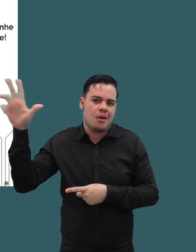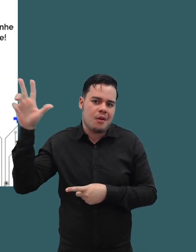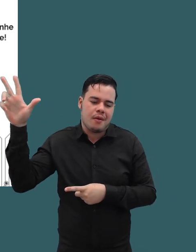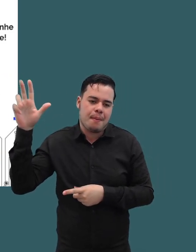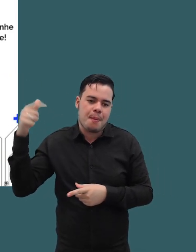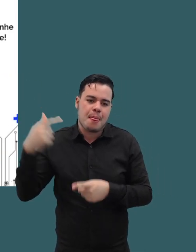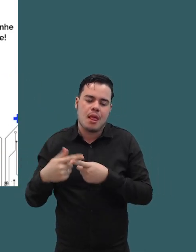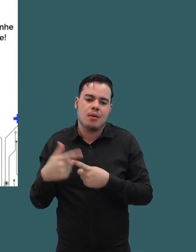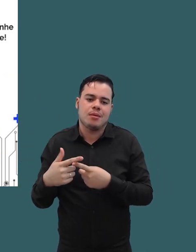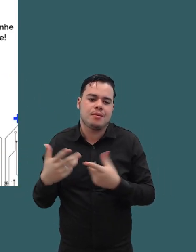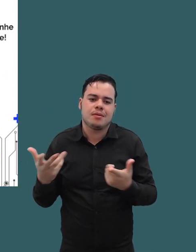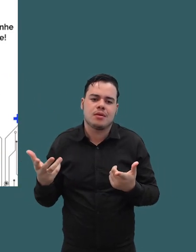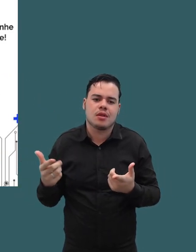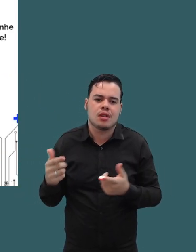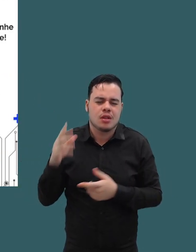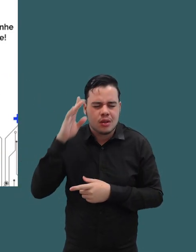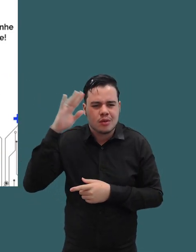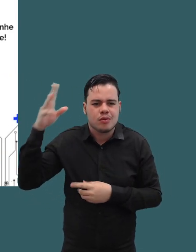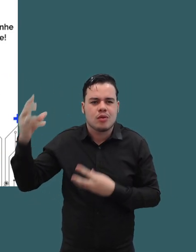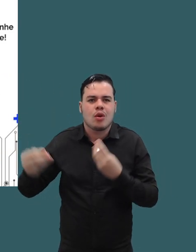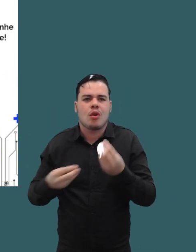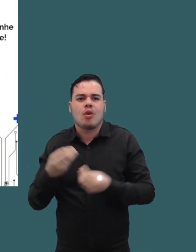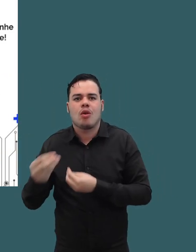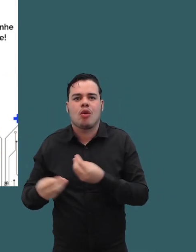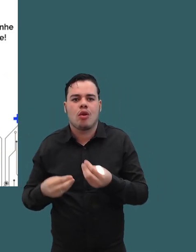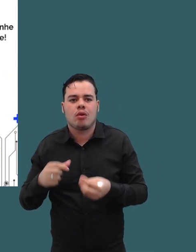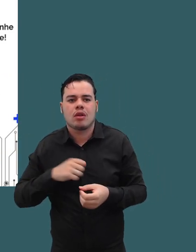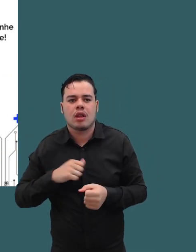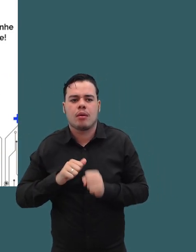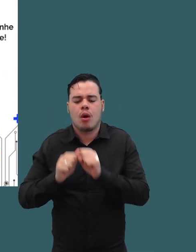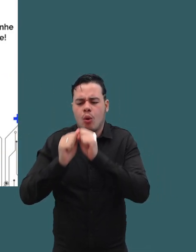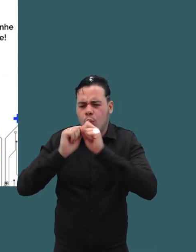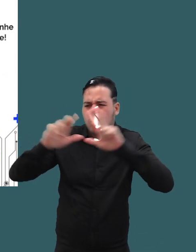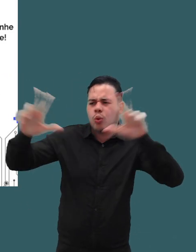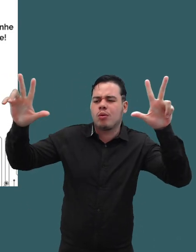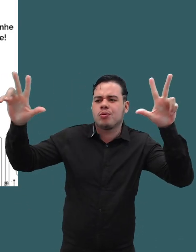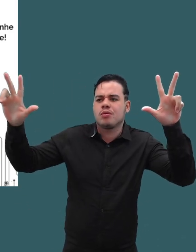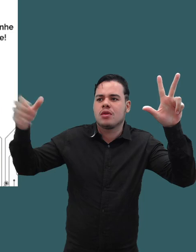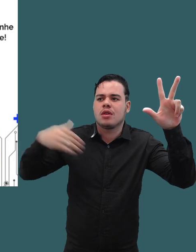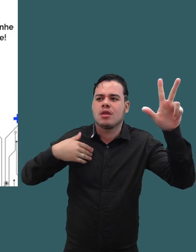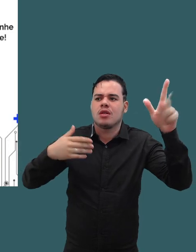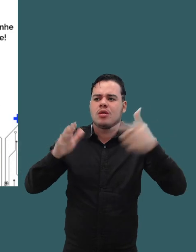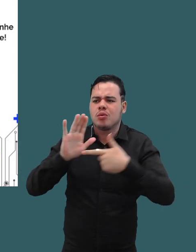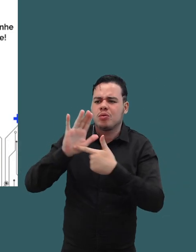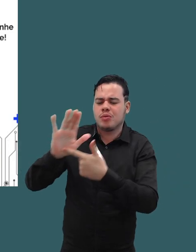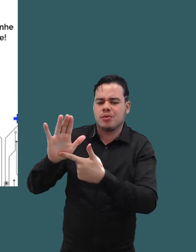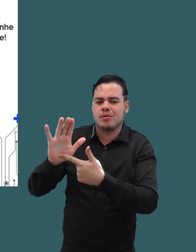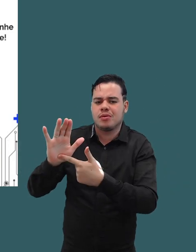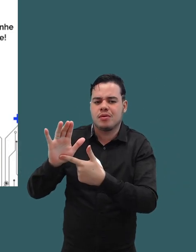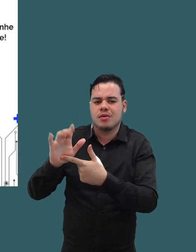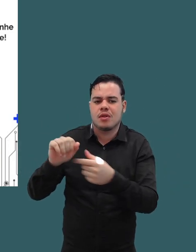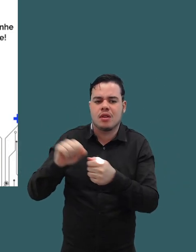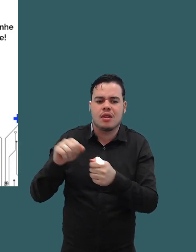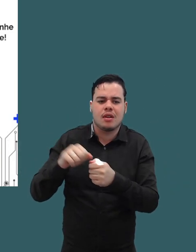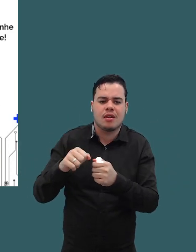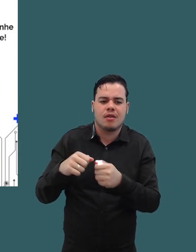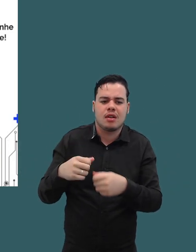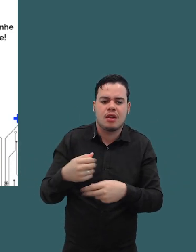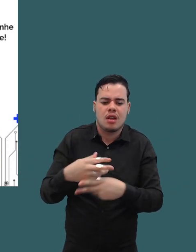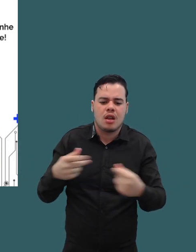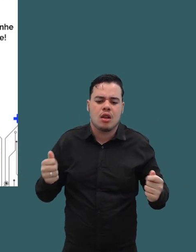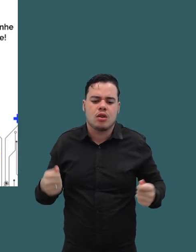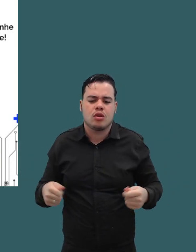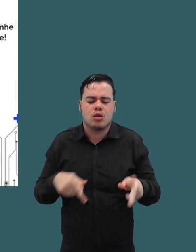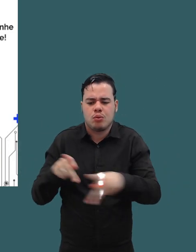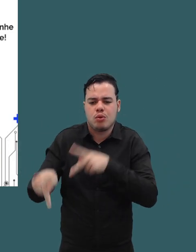necessário também dar mais publicidade a esses professores da educação básica que fazem ações de popularização da